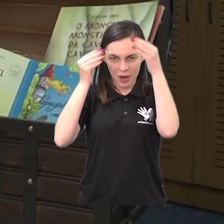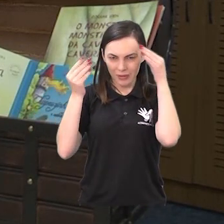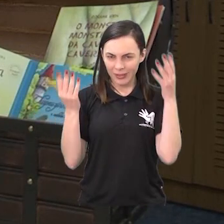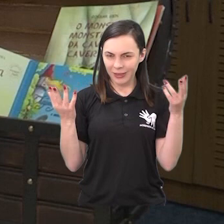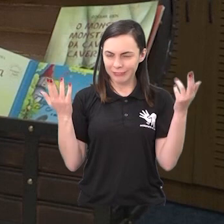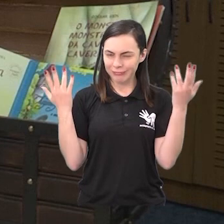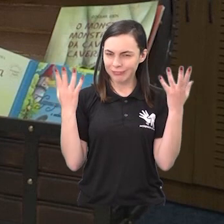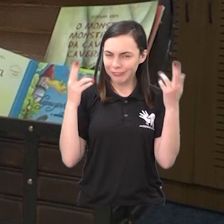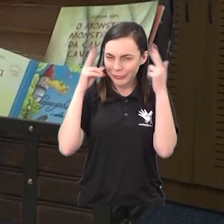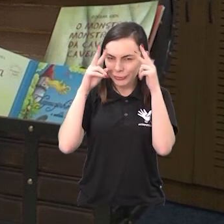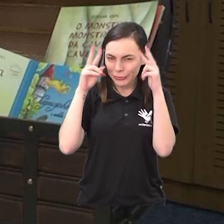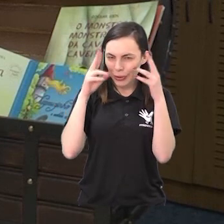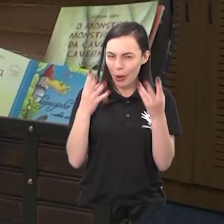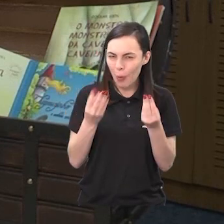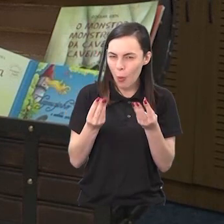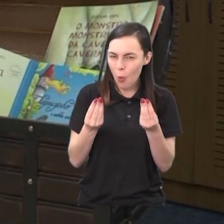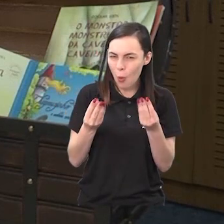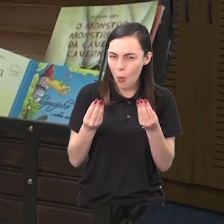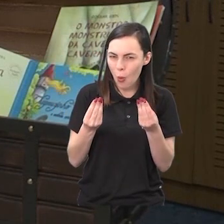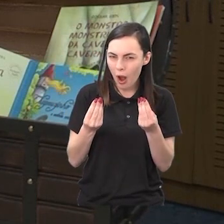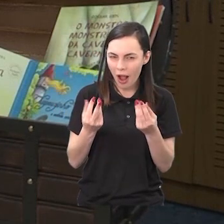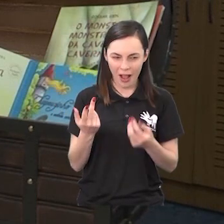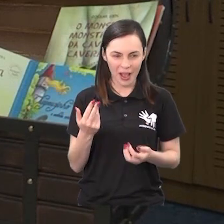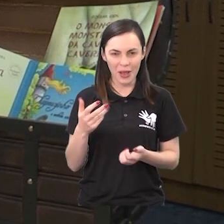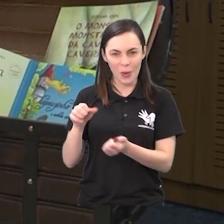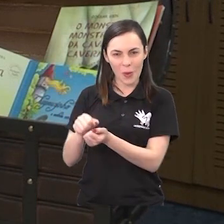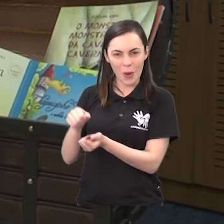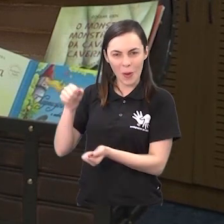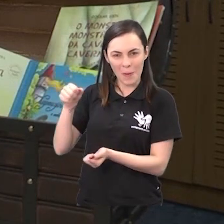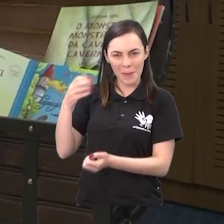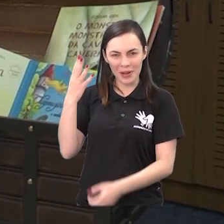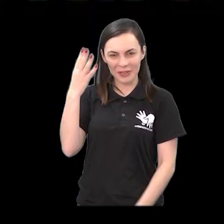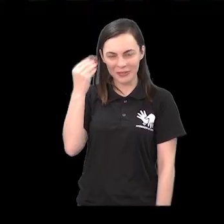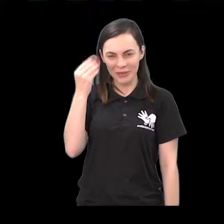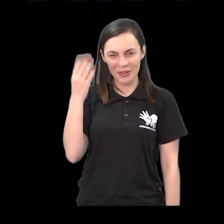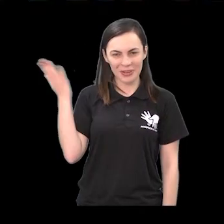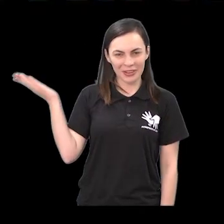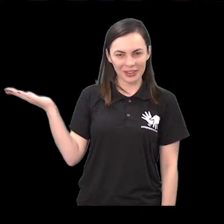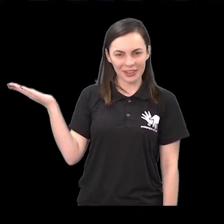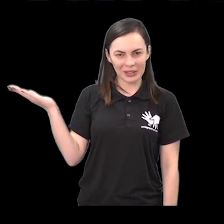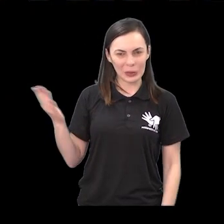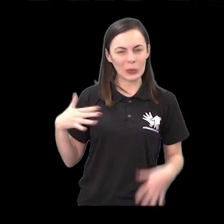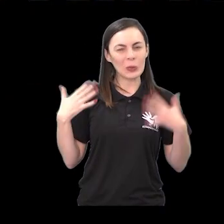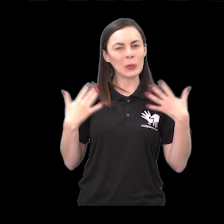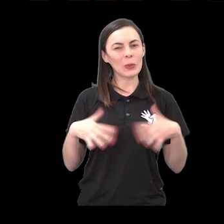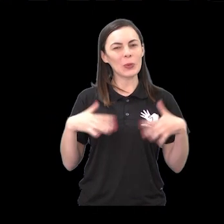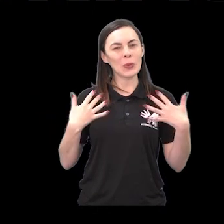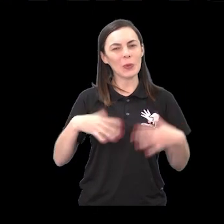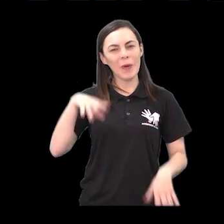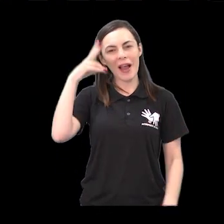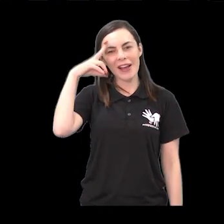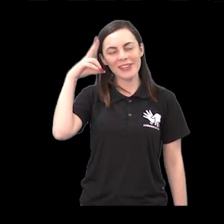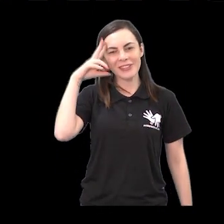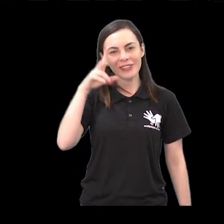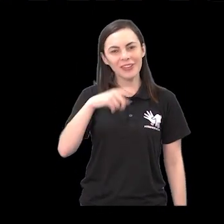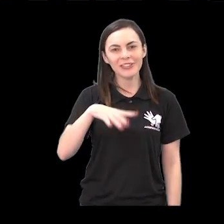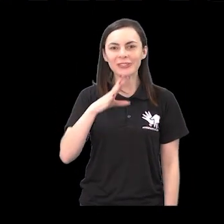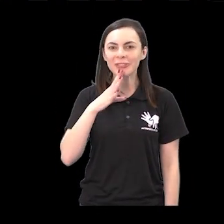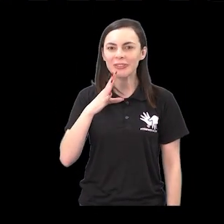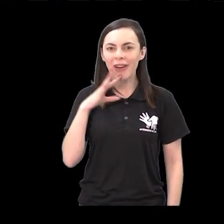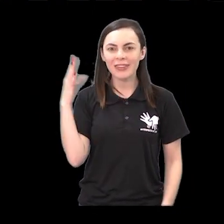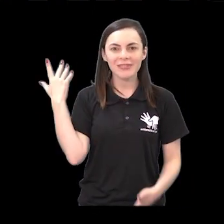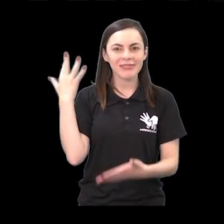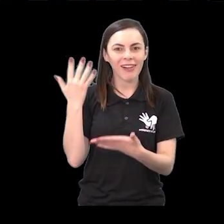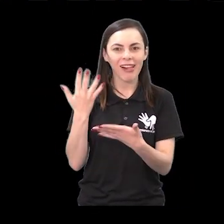certeza que ele está ficando recheado de histórias, assim como esse que a gente está vendo lá, ó. Nossa, quantas histórias a gente já